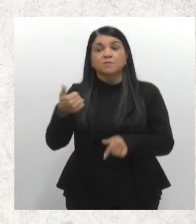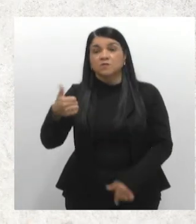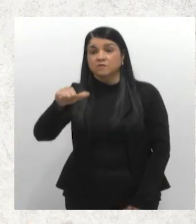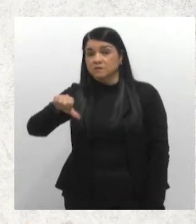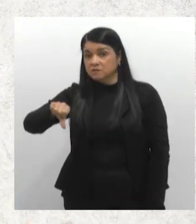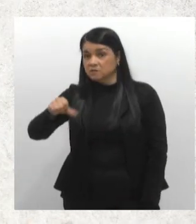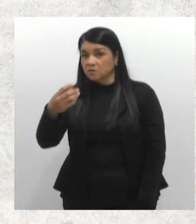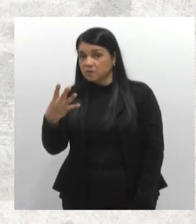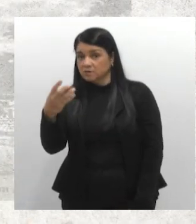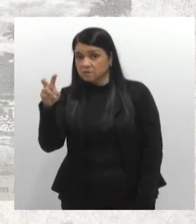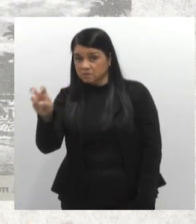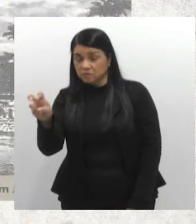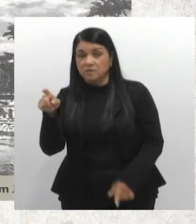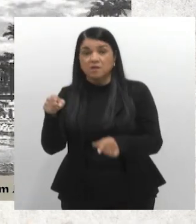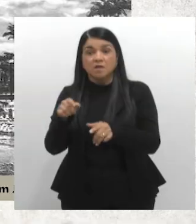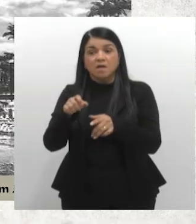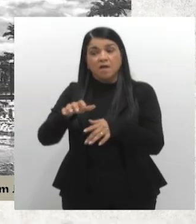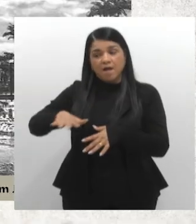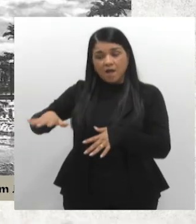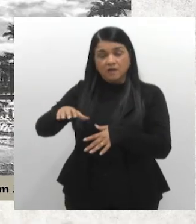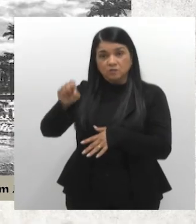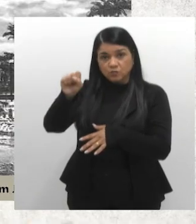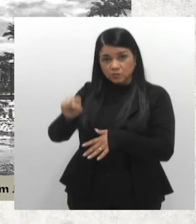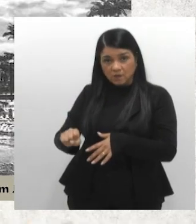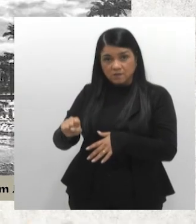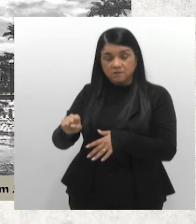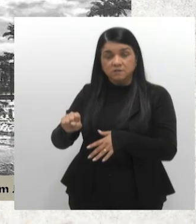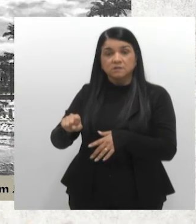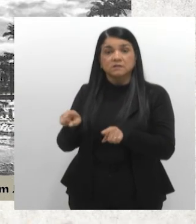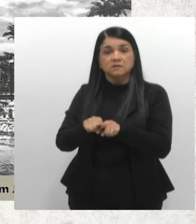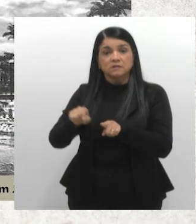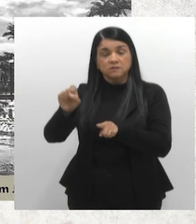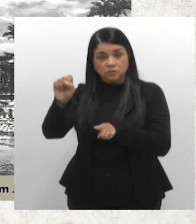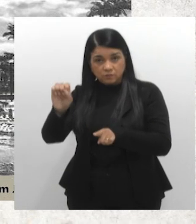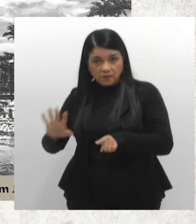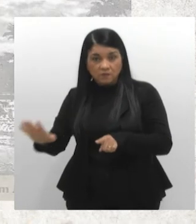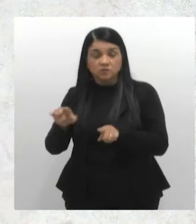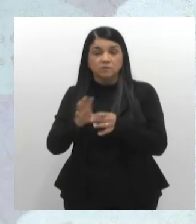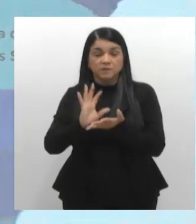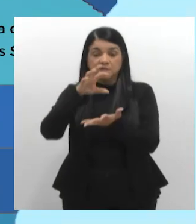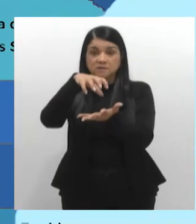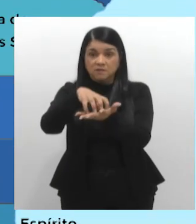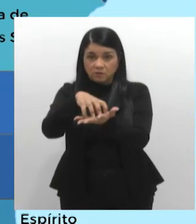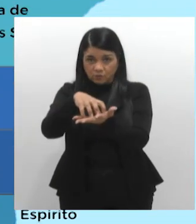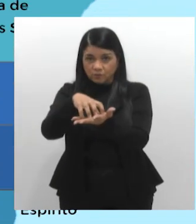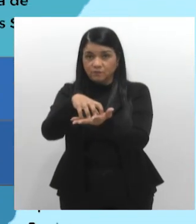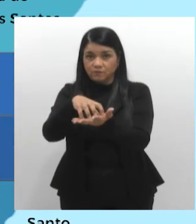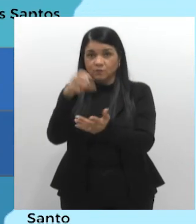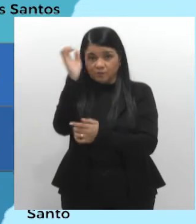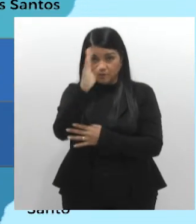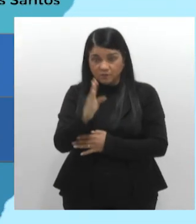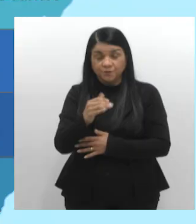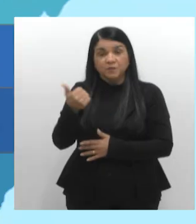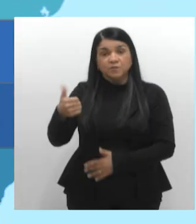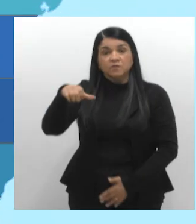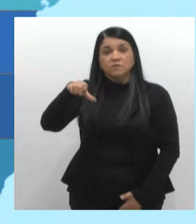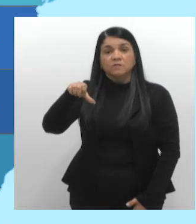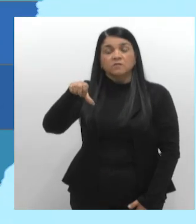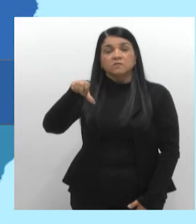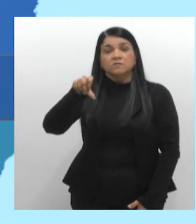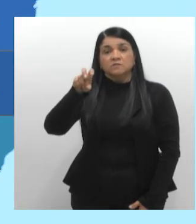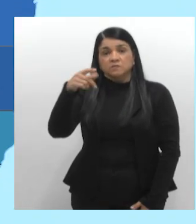equivale atualmente a grande parte do Sudeste e de todo o Centro-Oeste do país. Em 1750, com